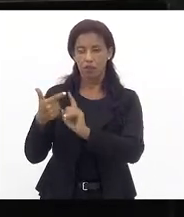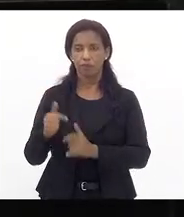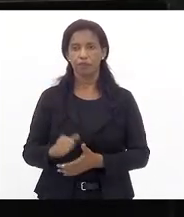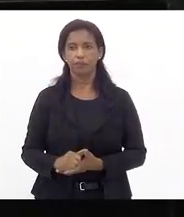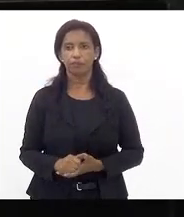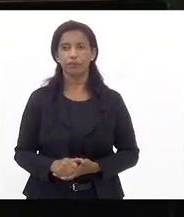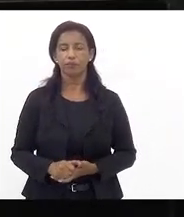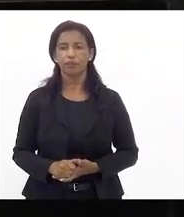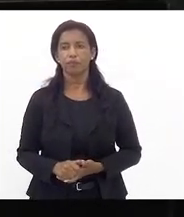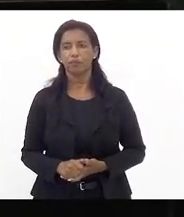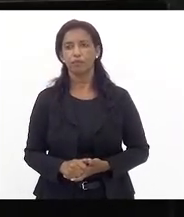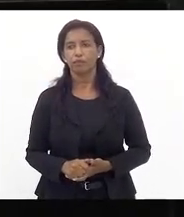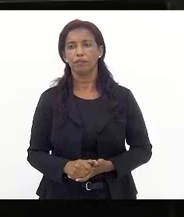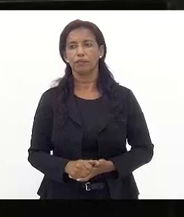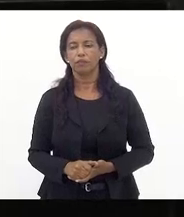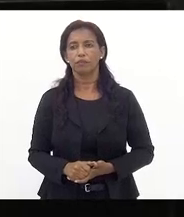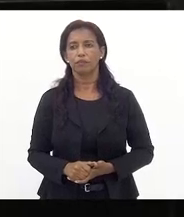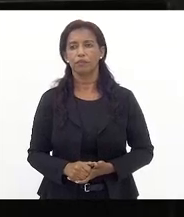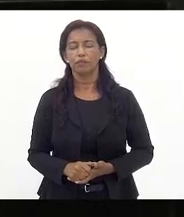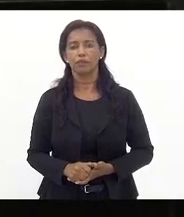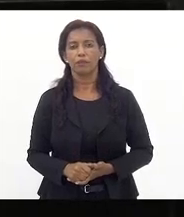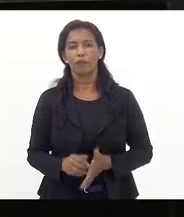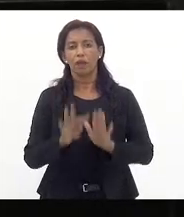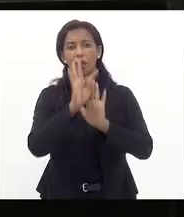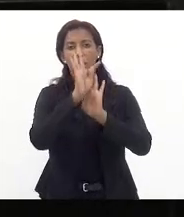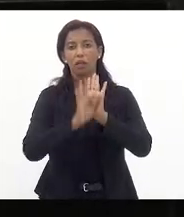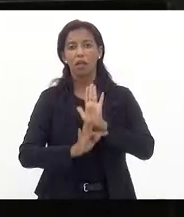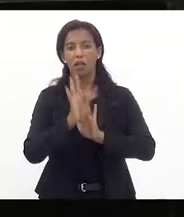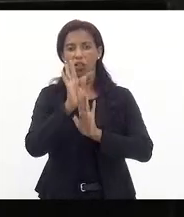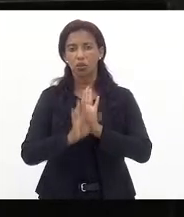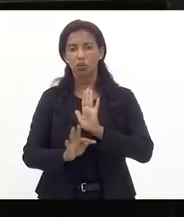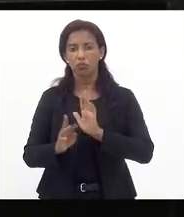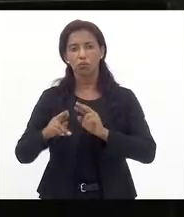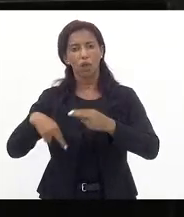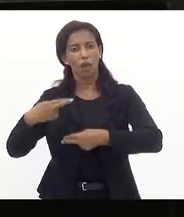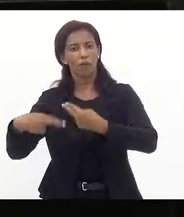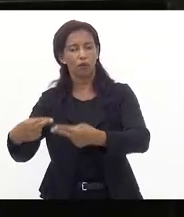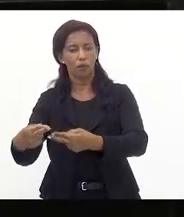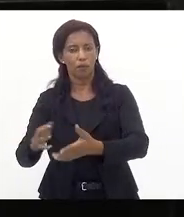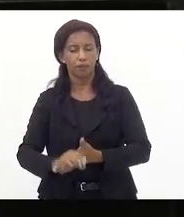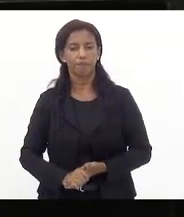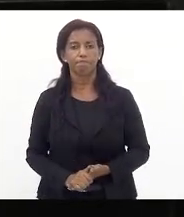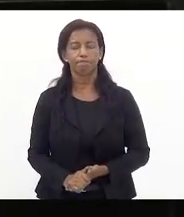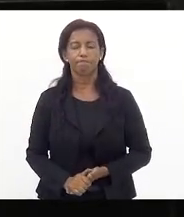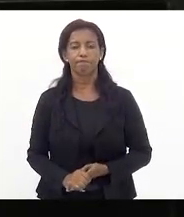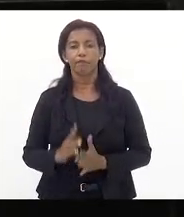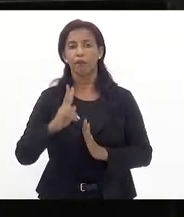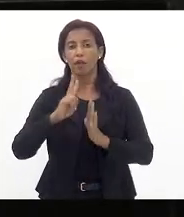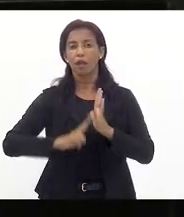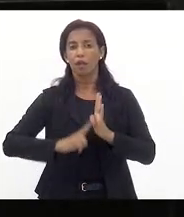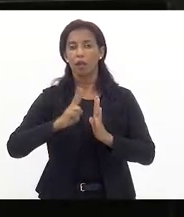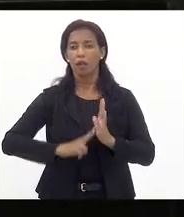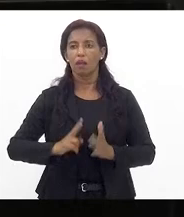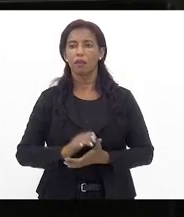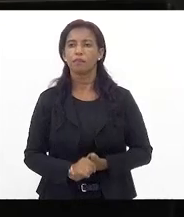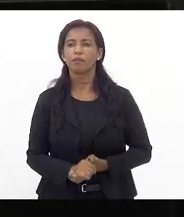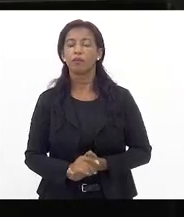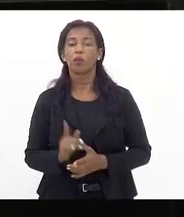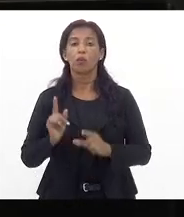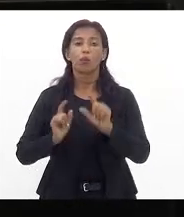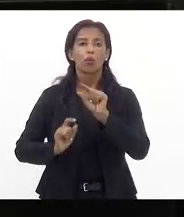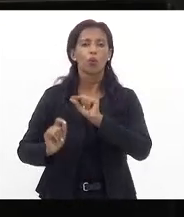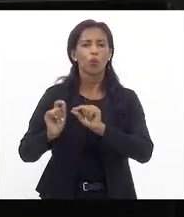Ajuda, rapidamente, sobre os textos enviados da reforma. Eu quero ler aqui o que, que